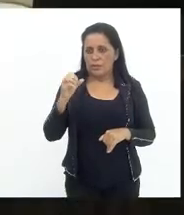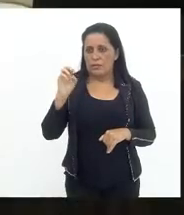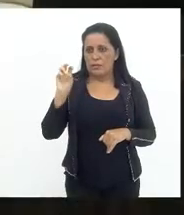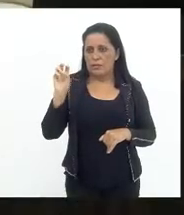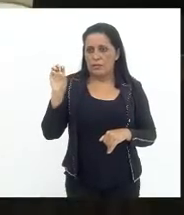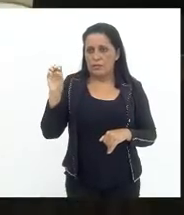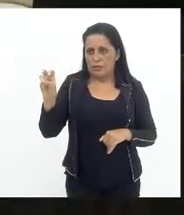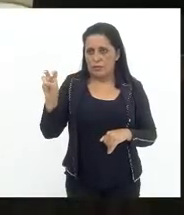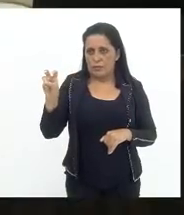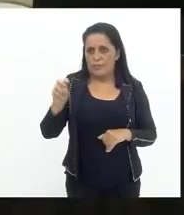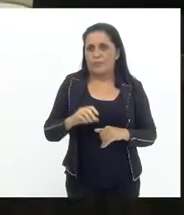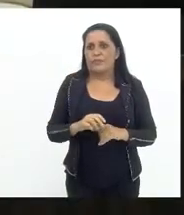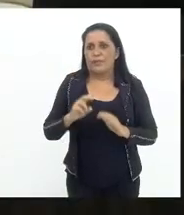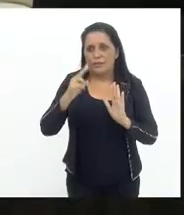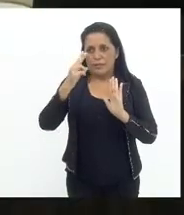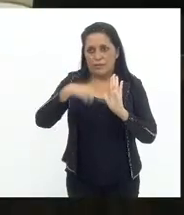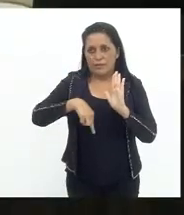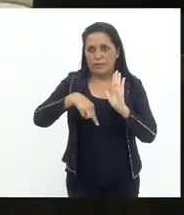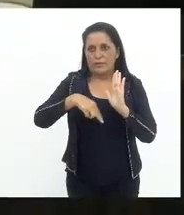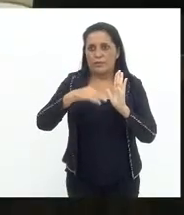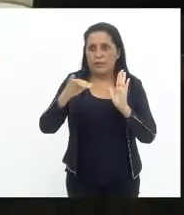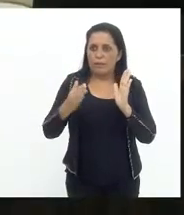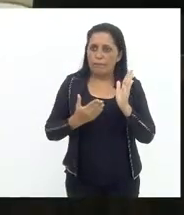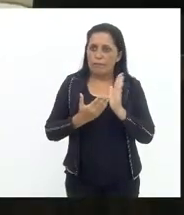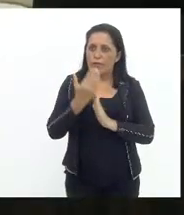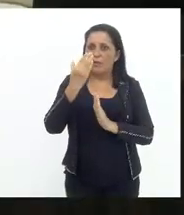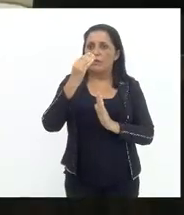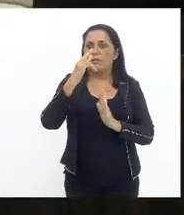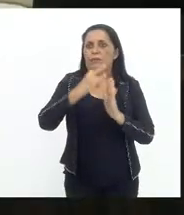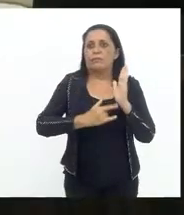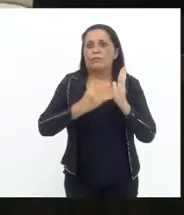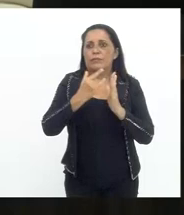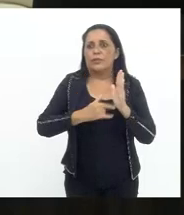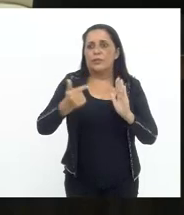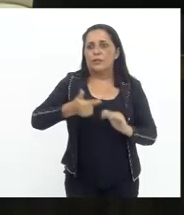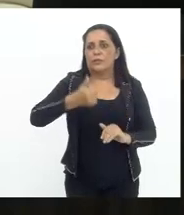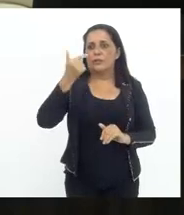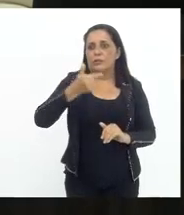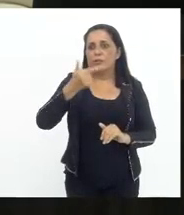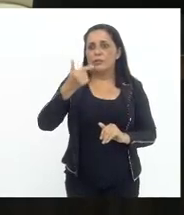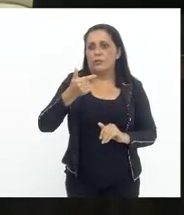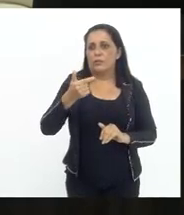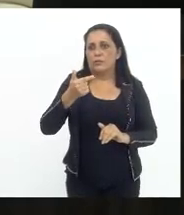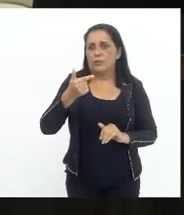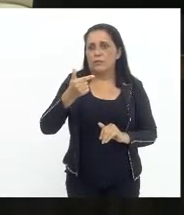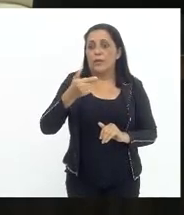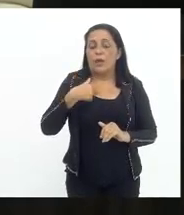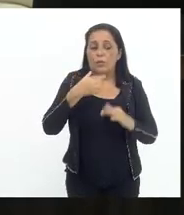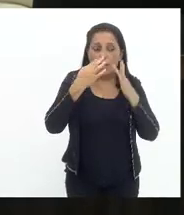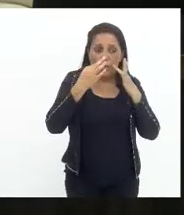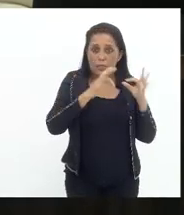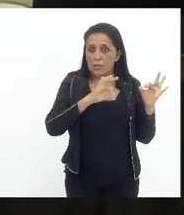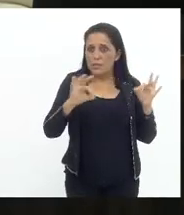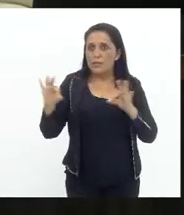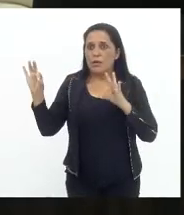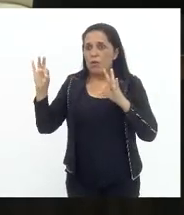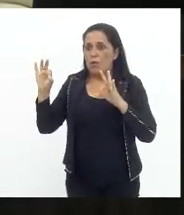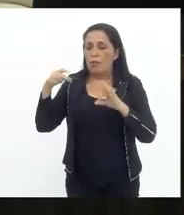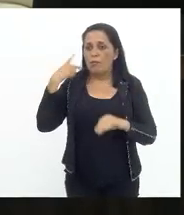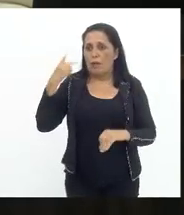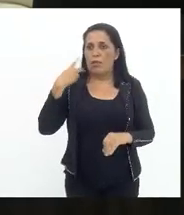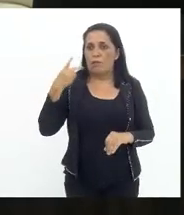16h05. Lida e aprovada a ata, passa-se a ordem da segunda sessão extraordinária. Eu queria chamar a atenção dos senhores parlamentares.